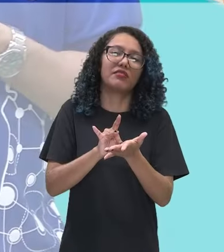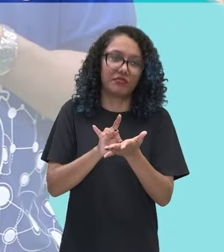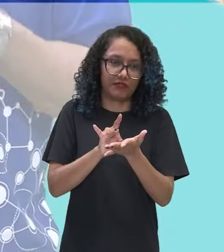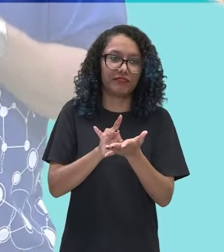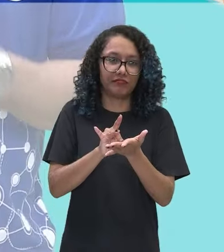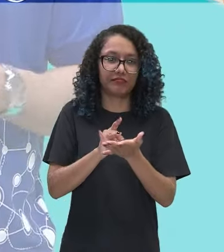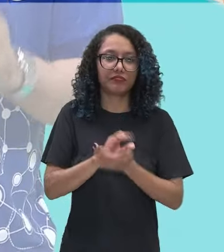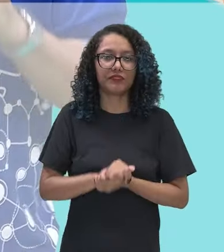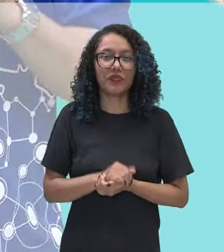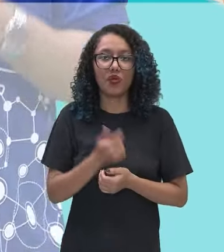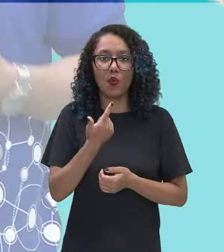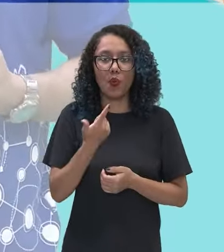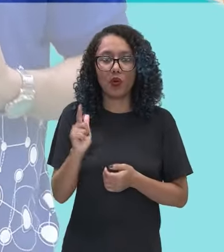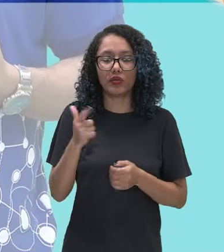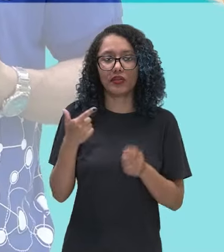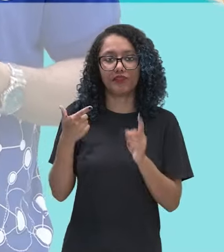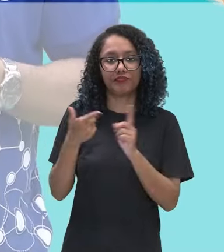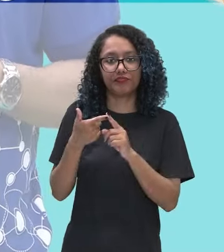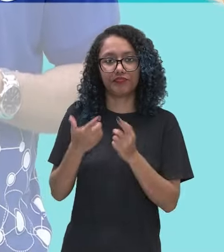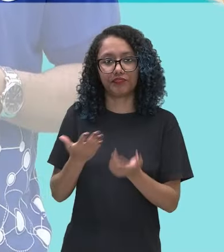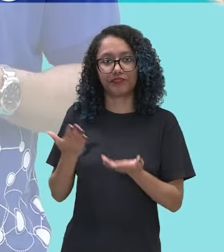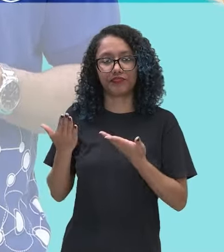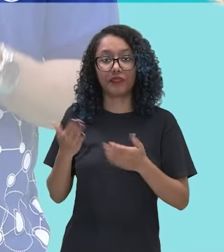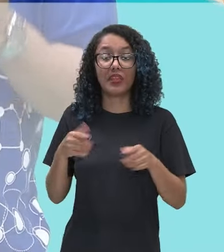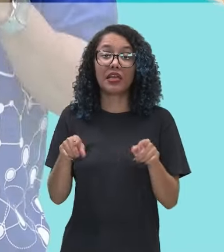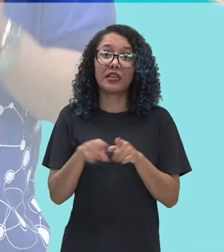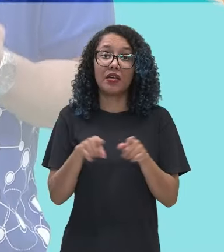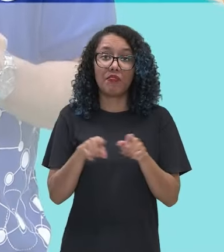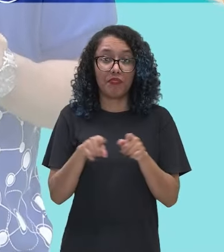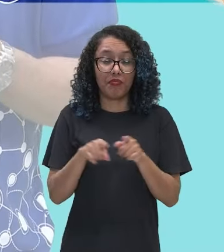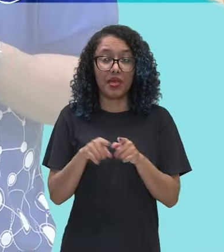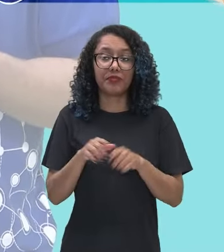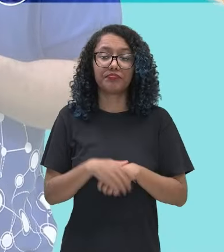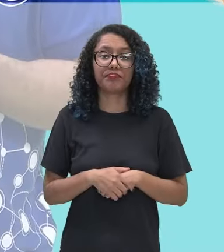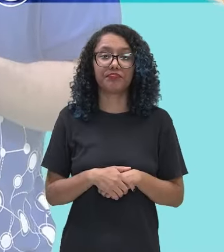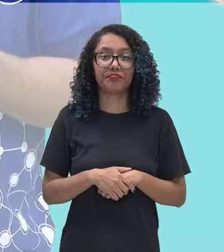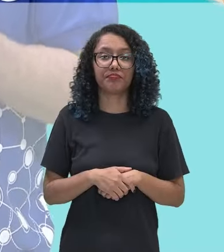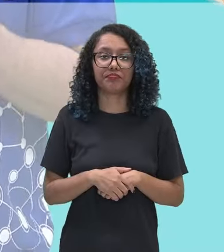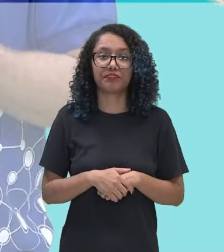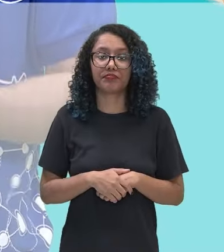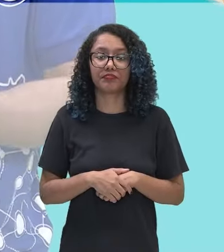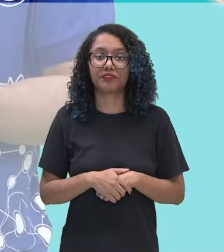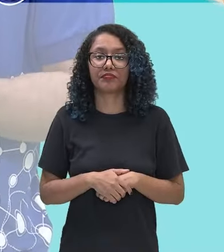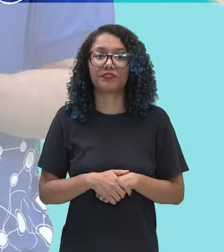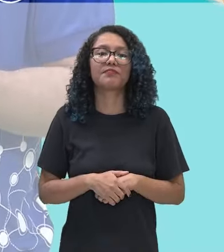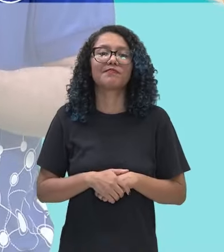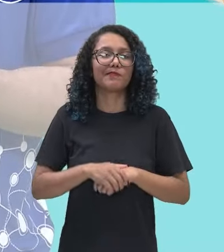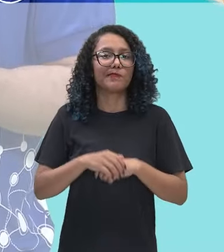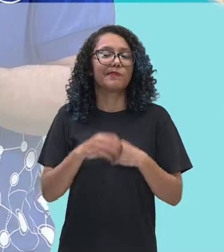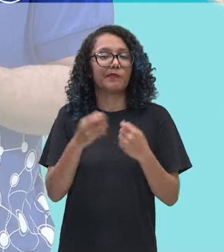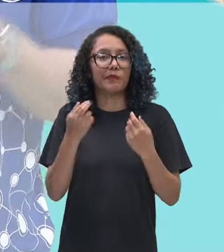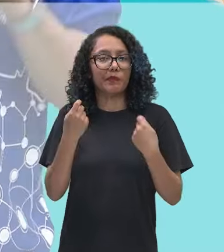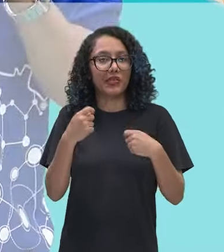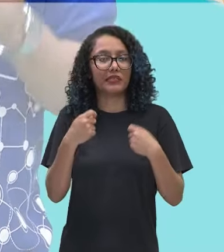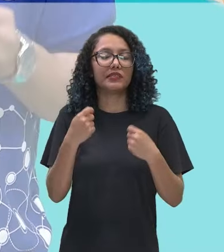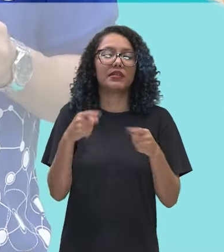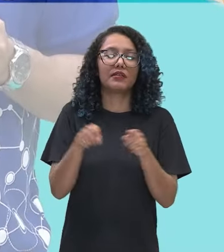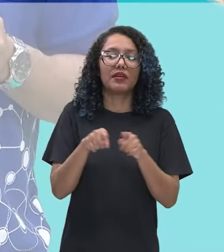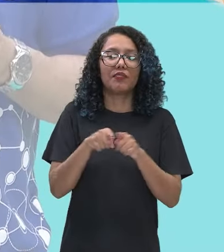então, cultural diversity. Nós também temos que levar em consideração isso quando nós estamos falando de práticas corporais, tá